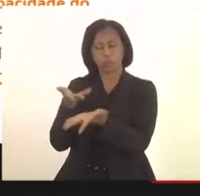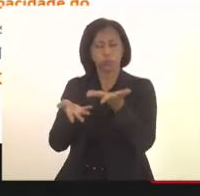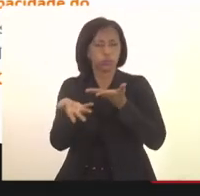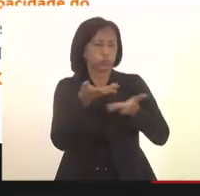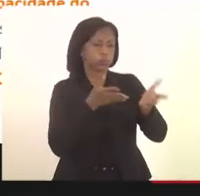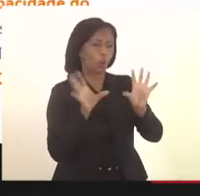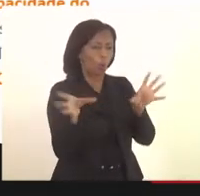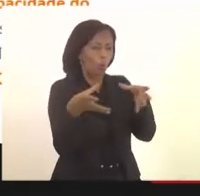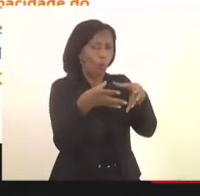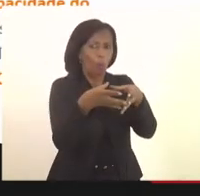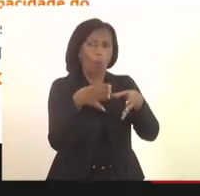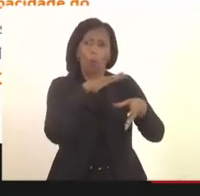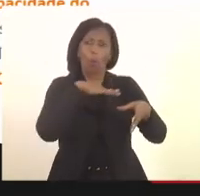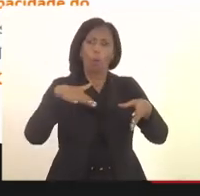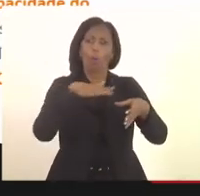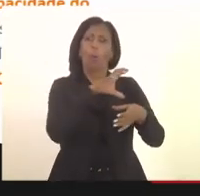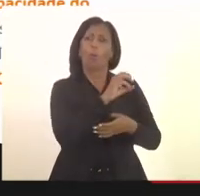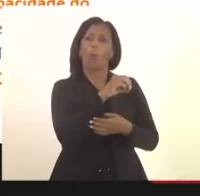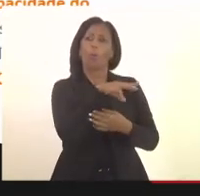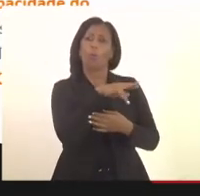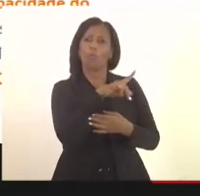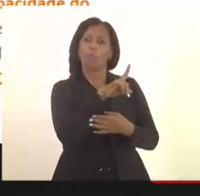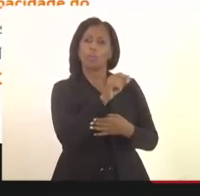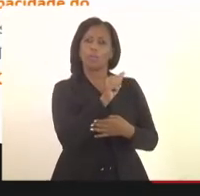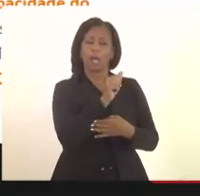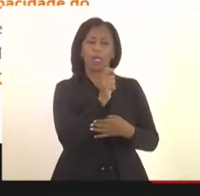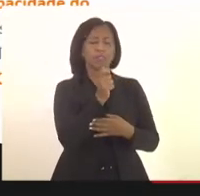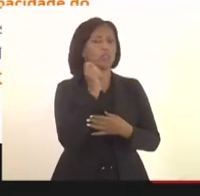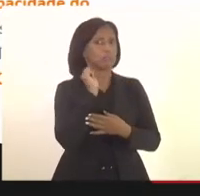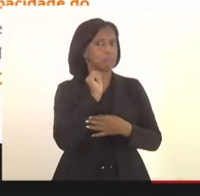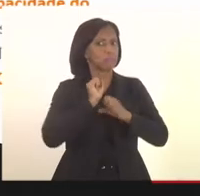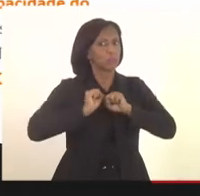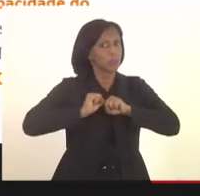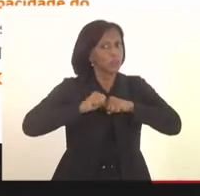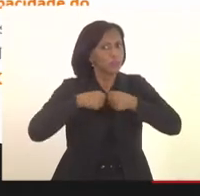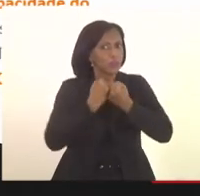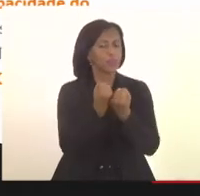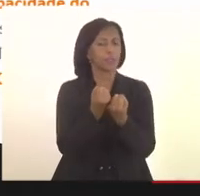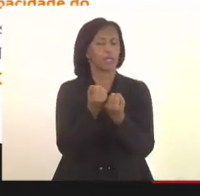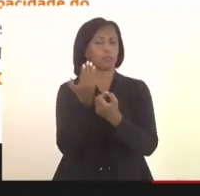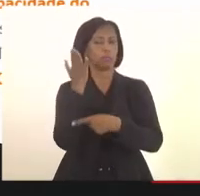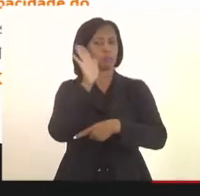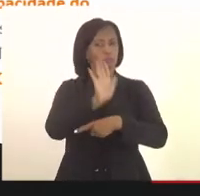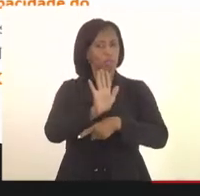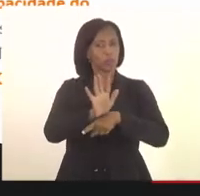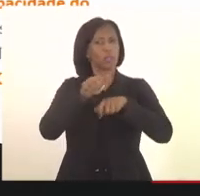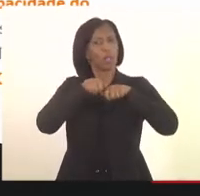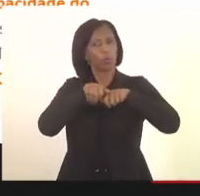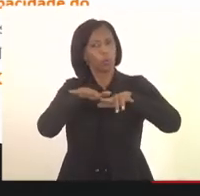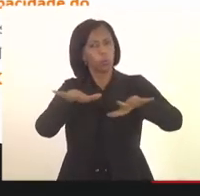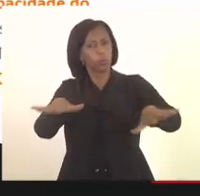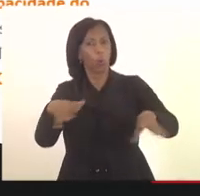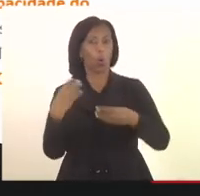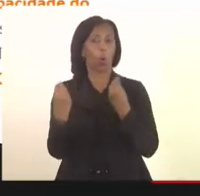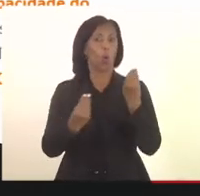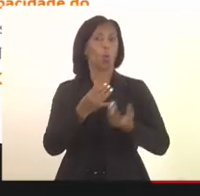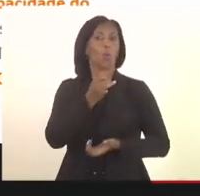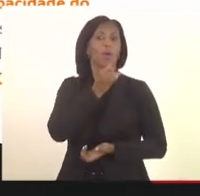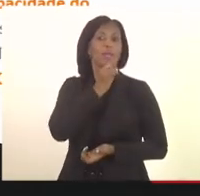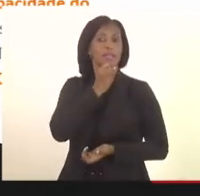da comunidade do Rio, e não tem medido esforços no enfrentamento da pandemia, como, por